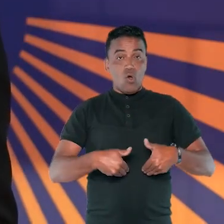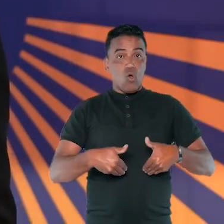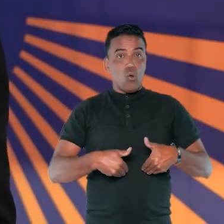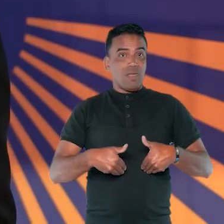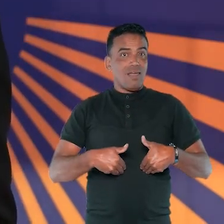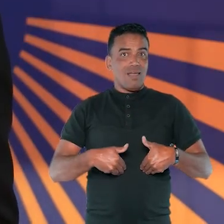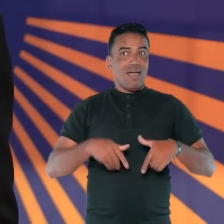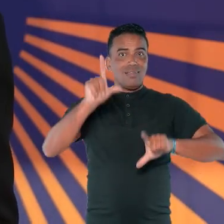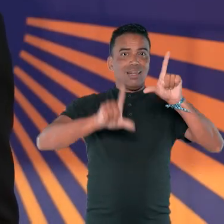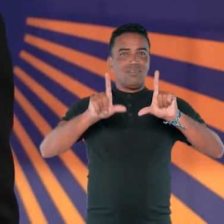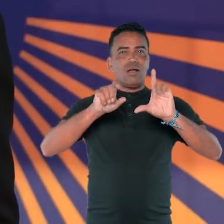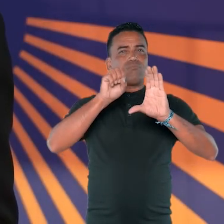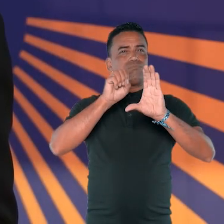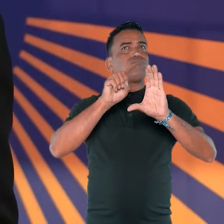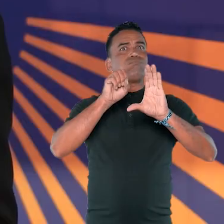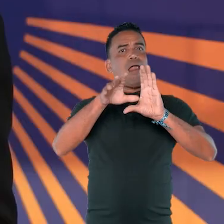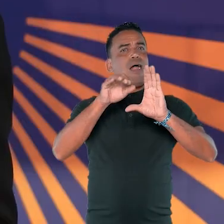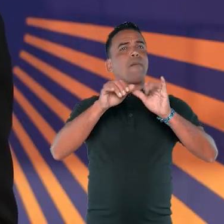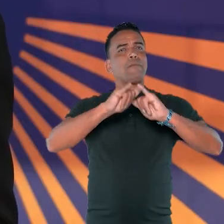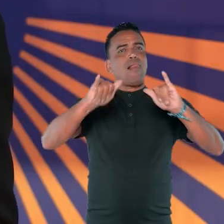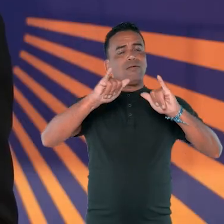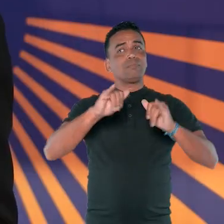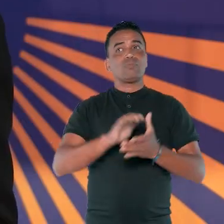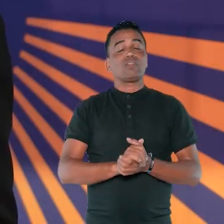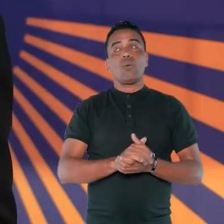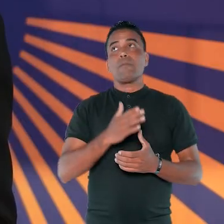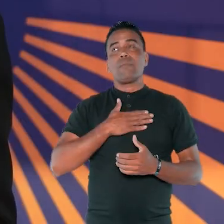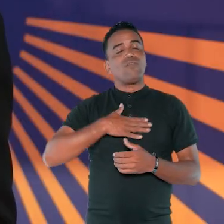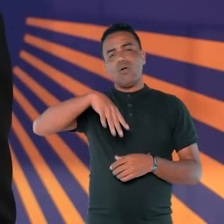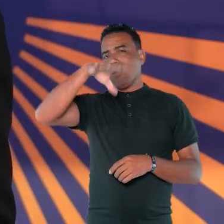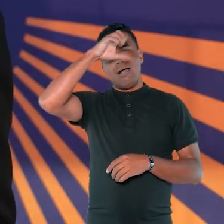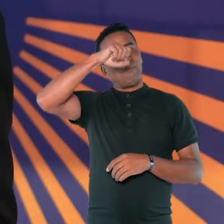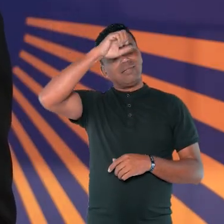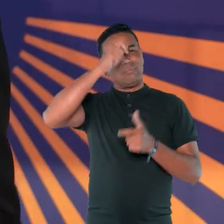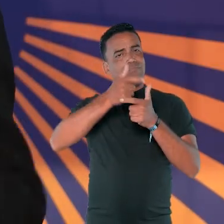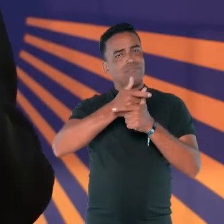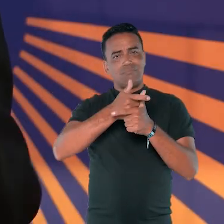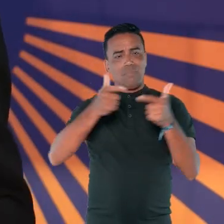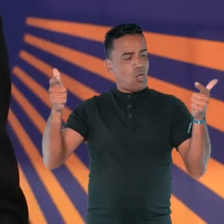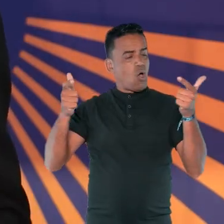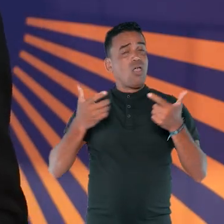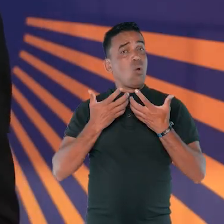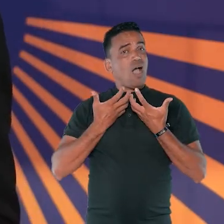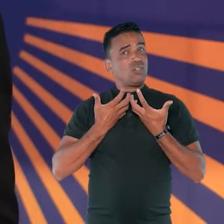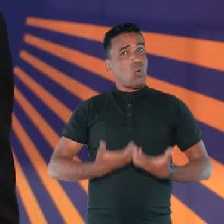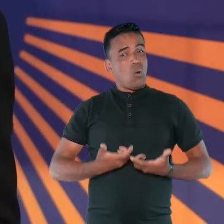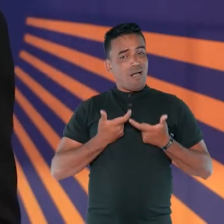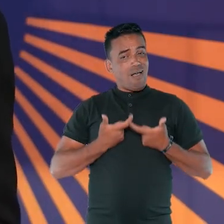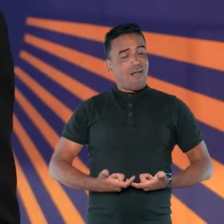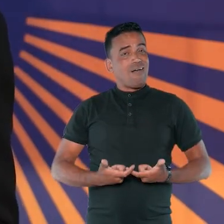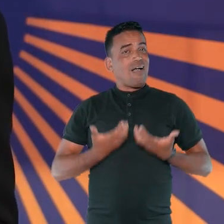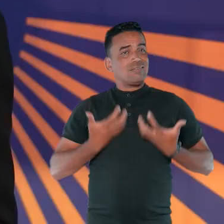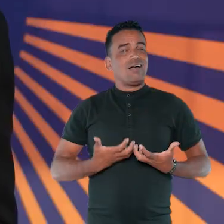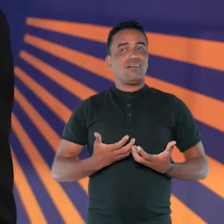chamada, ele dizia uma coisa que para mim é uma das grandes lições que quando eu acho que estou cansada e por algum motivo